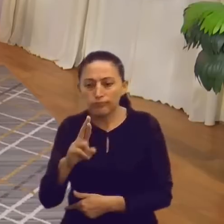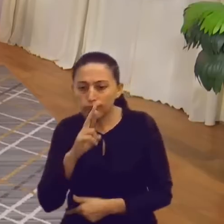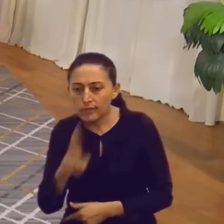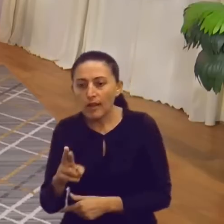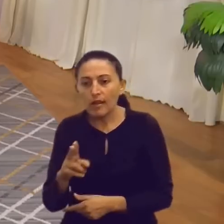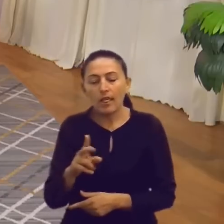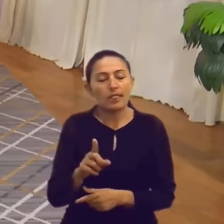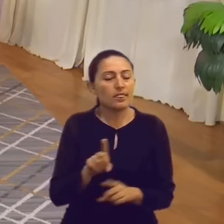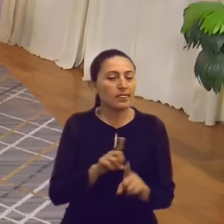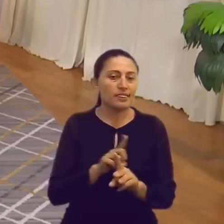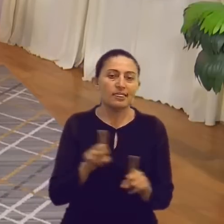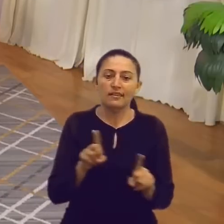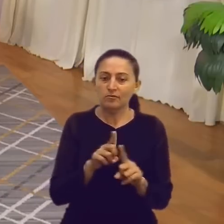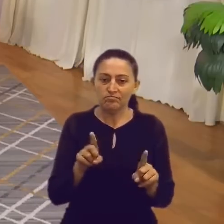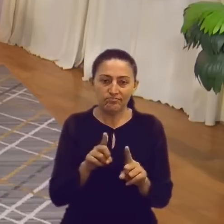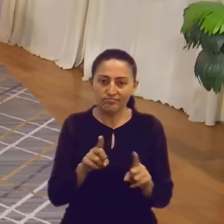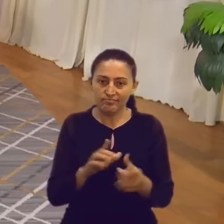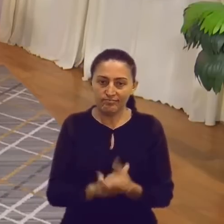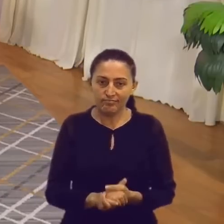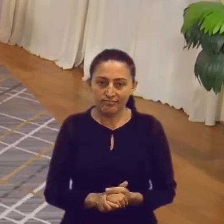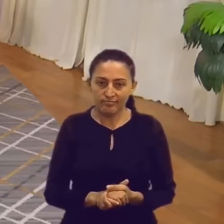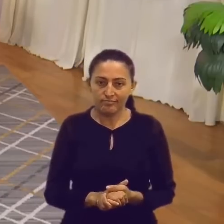lábios. E